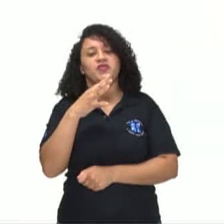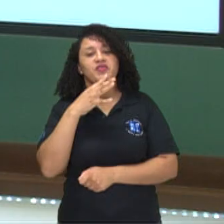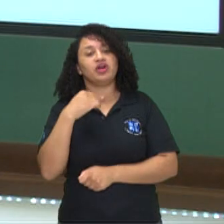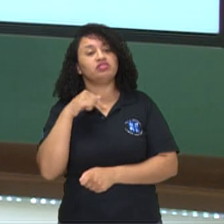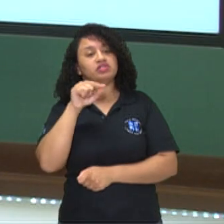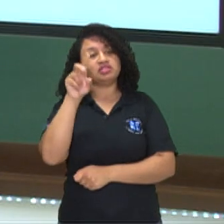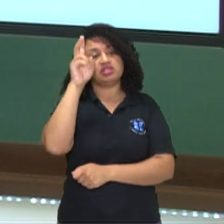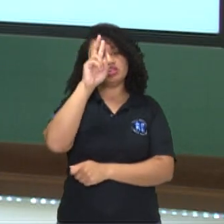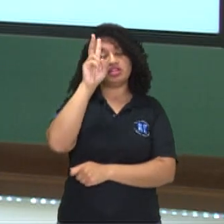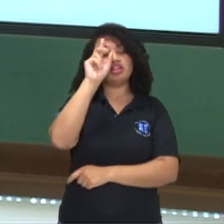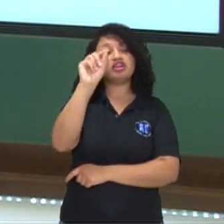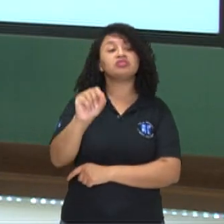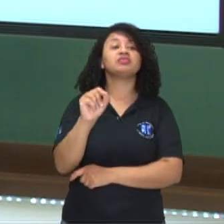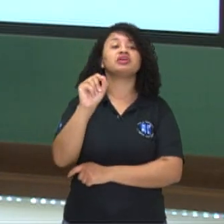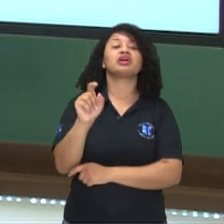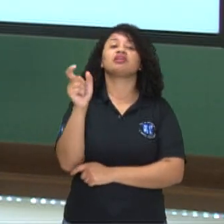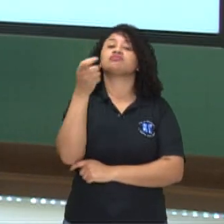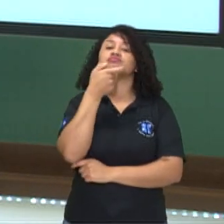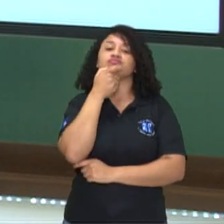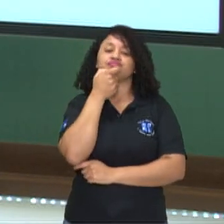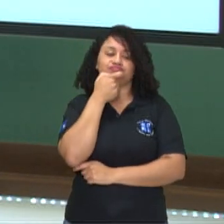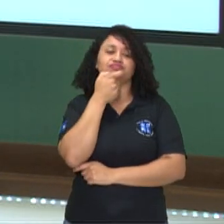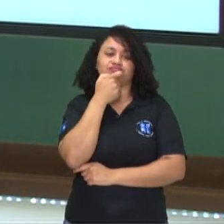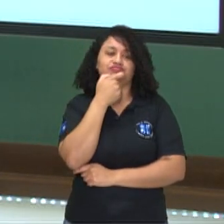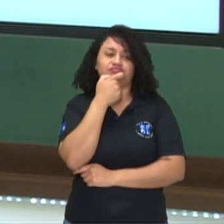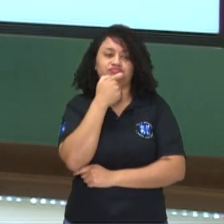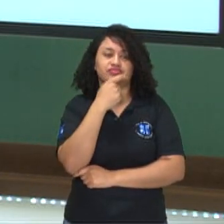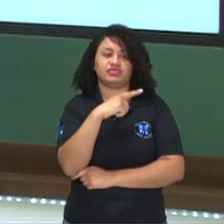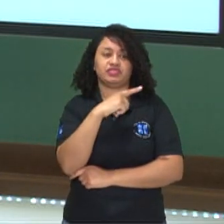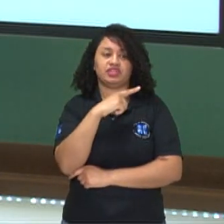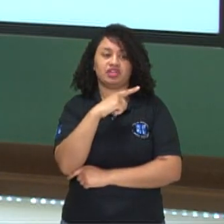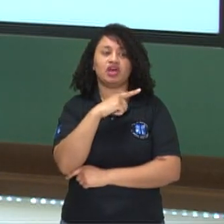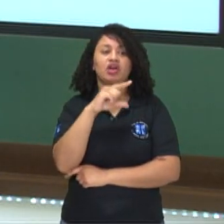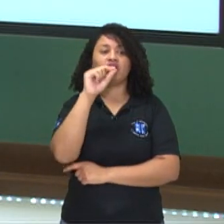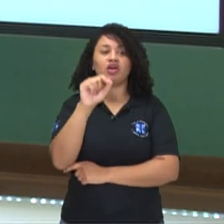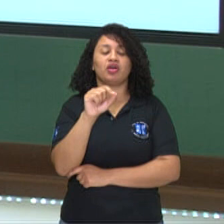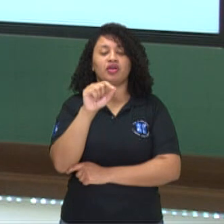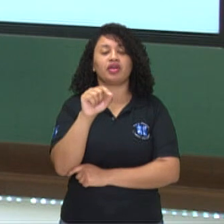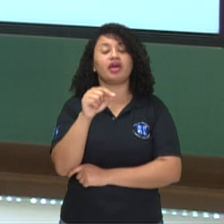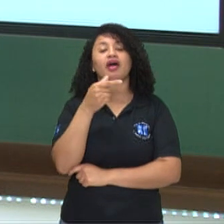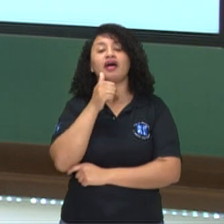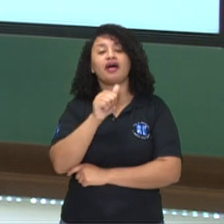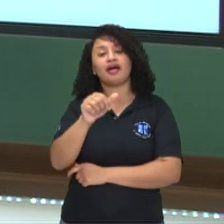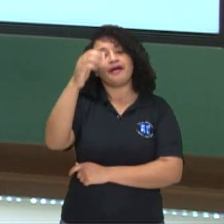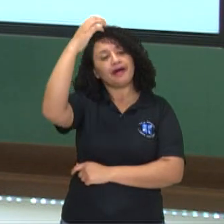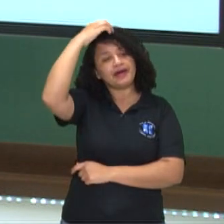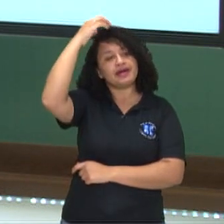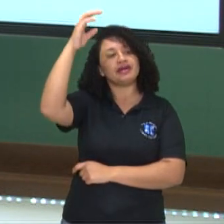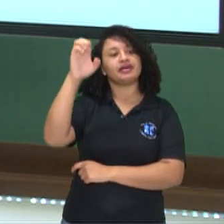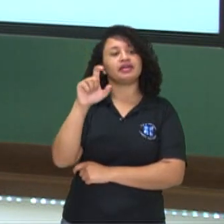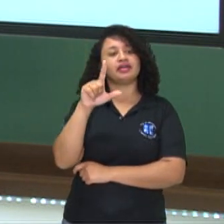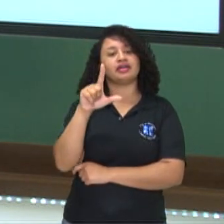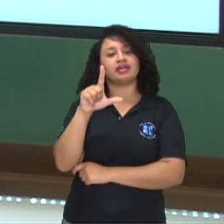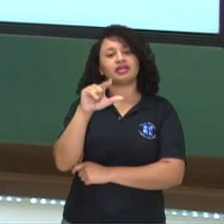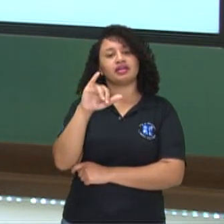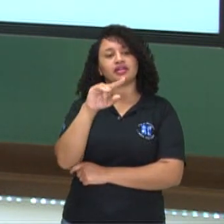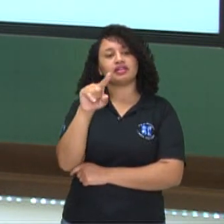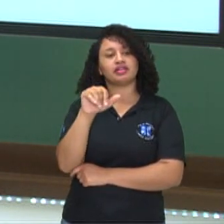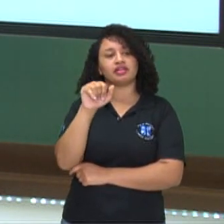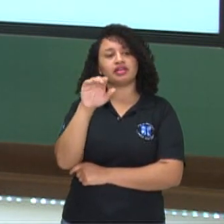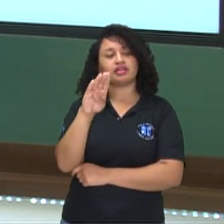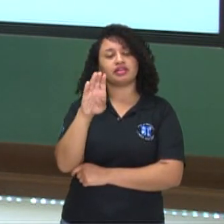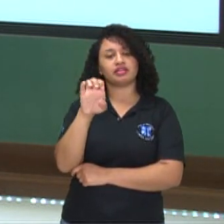se lembrado da monarquia inglesa, né, com a atual monarca a Rainha Elizabeth. Então a monarquia